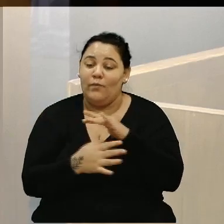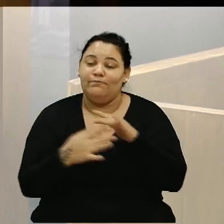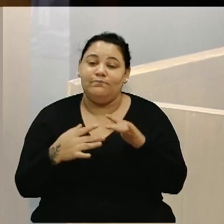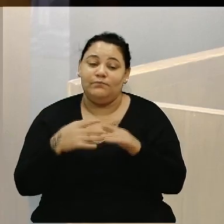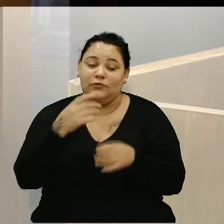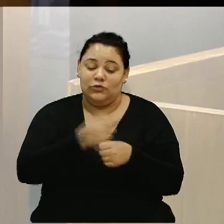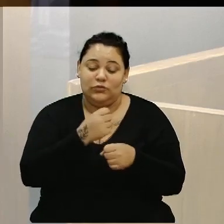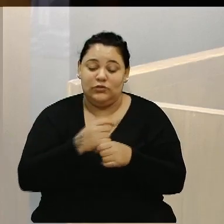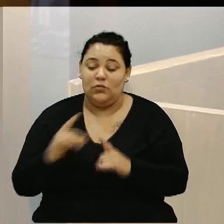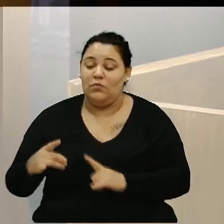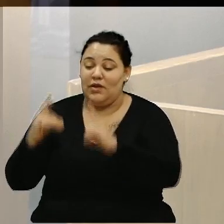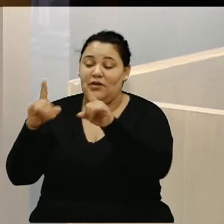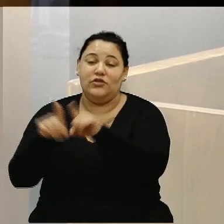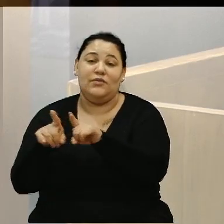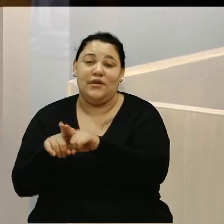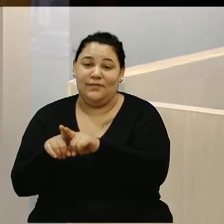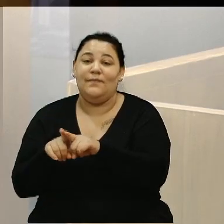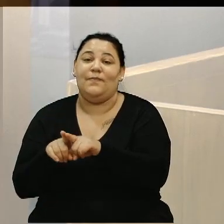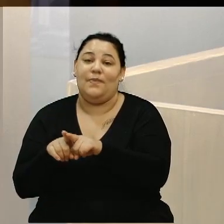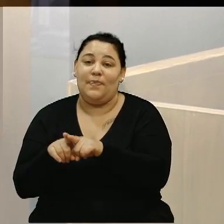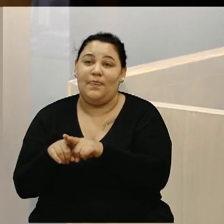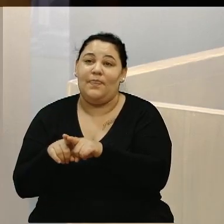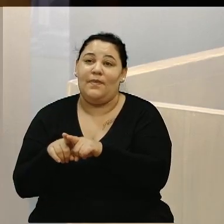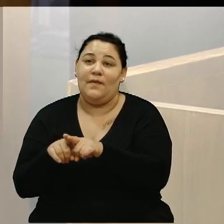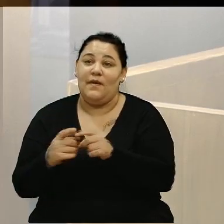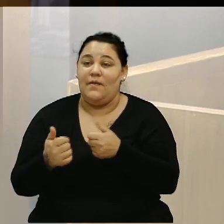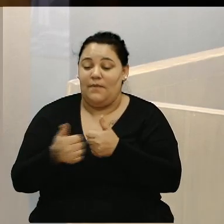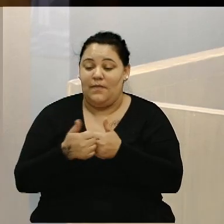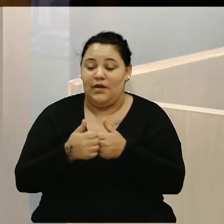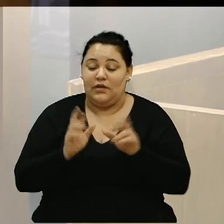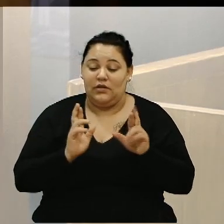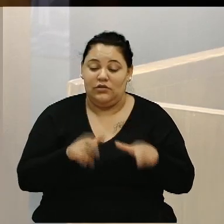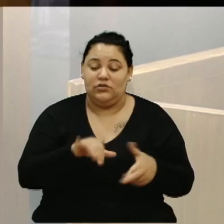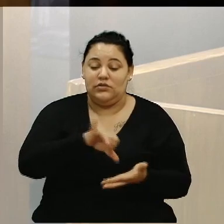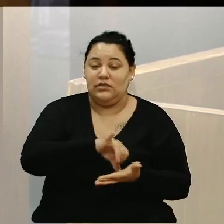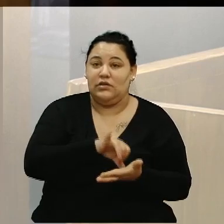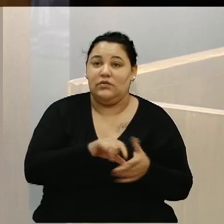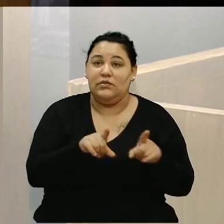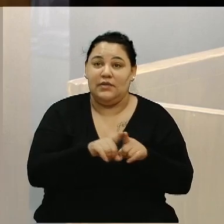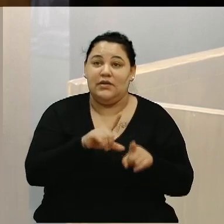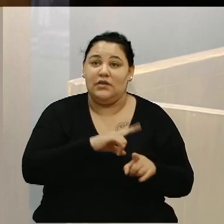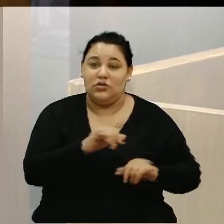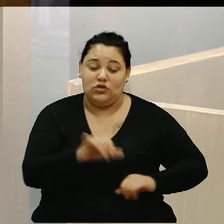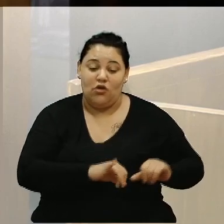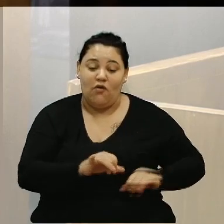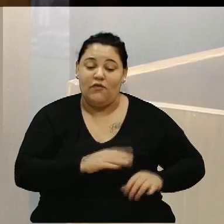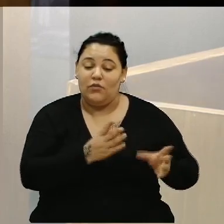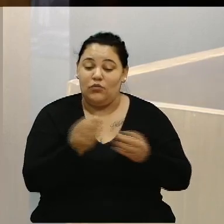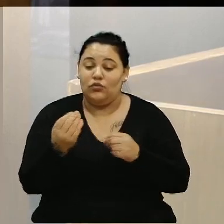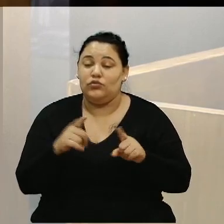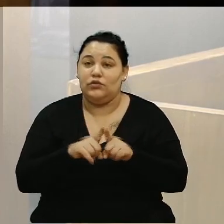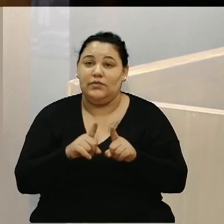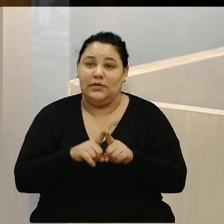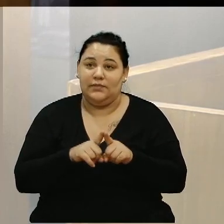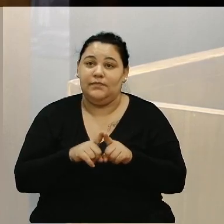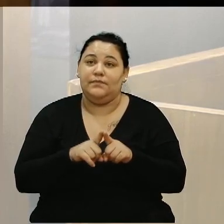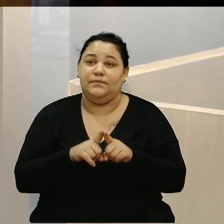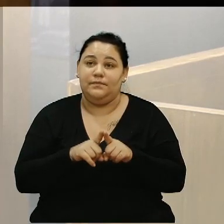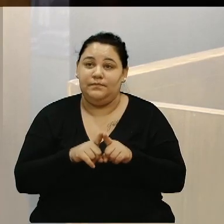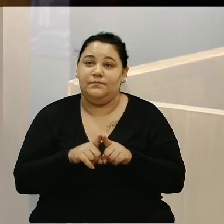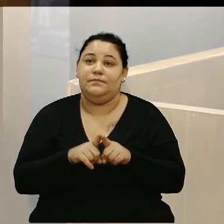prédios. Essa localidade fica próxima à região central, tem sofrido com a superposição de